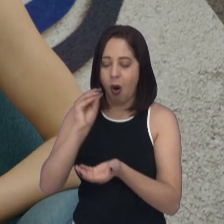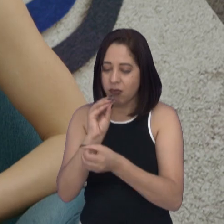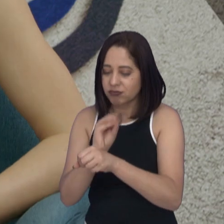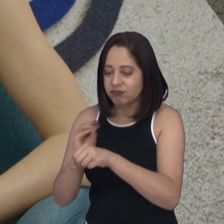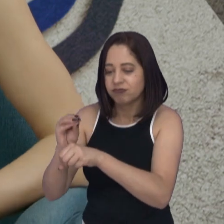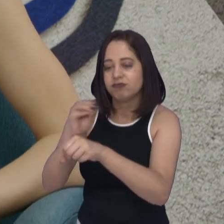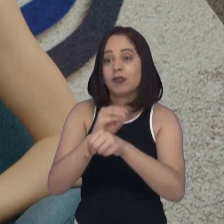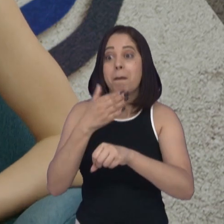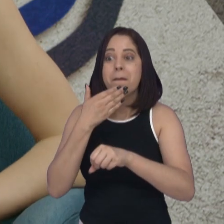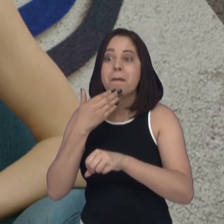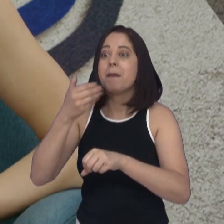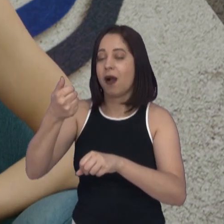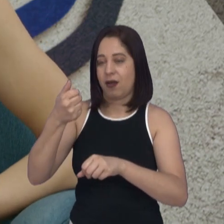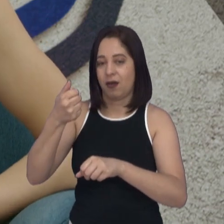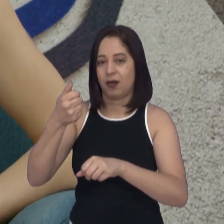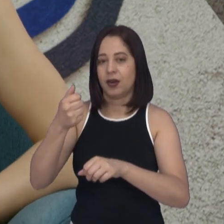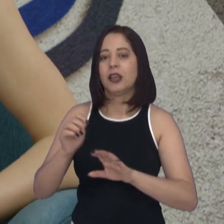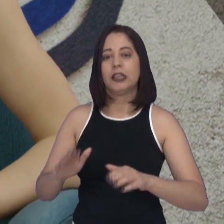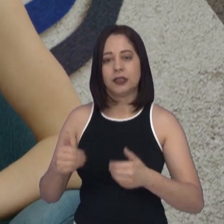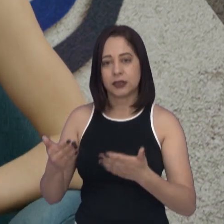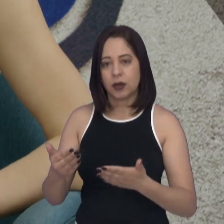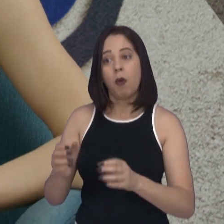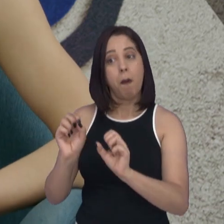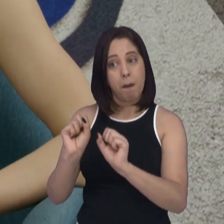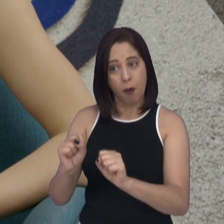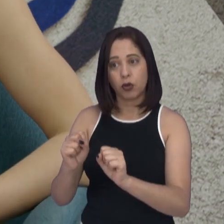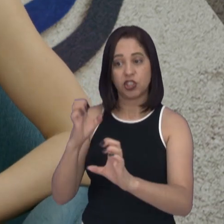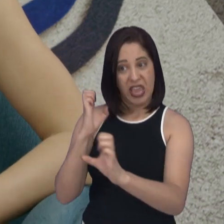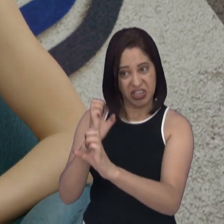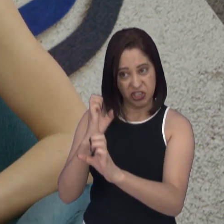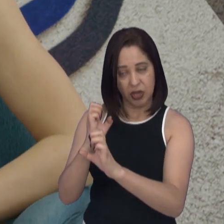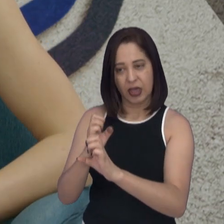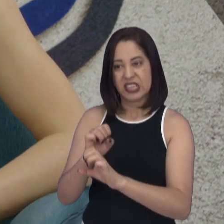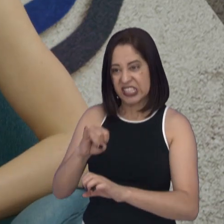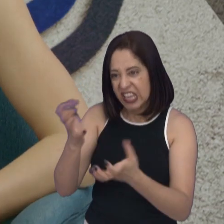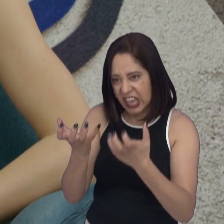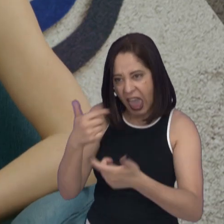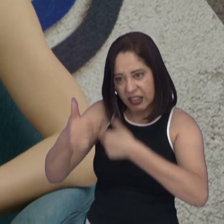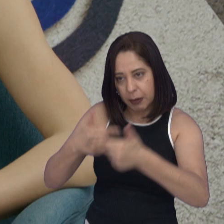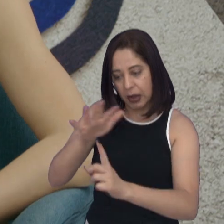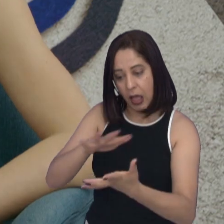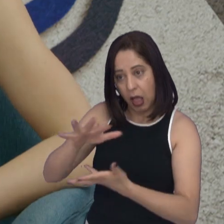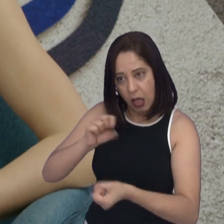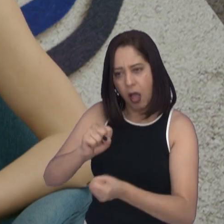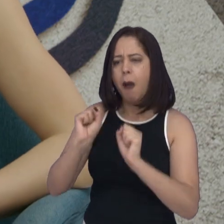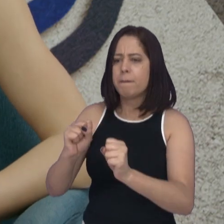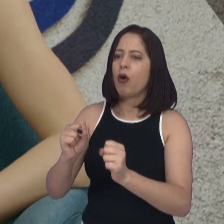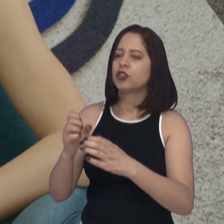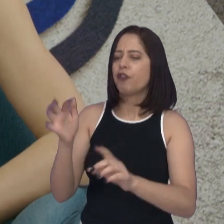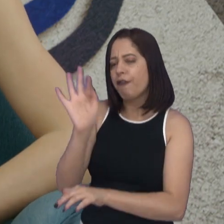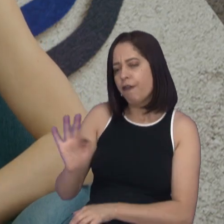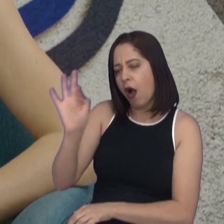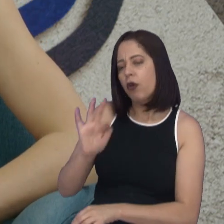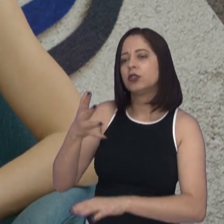sustentabilidade, tem várias formas de se fazer isso. Então, ou fazendo alguma engenharia, né, é um caminho, digamos que mais comum, ou engenharia de produção,